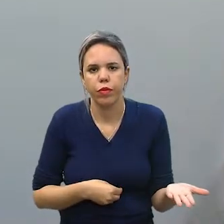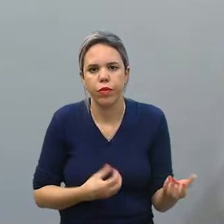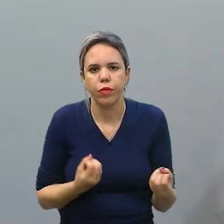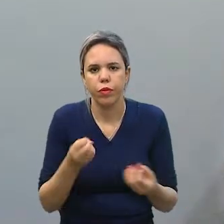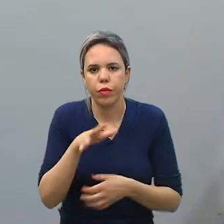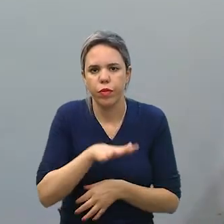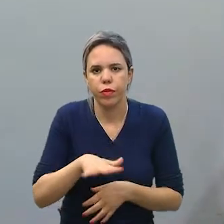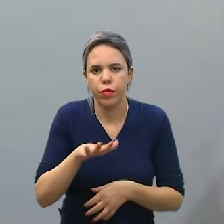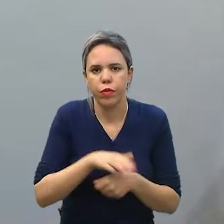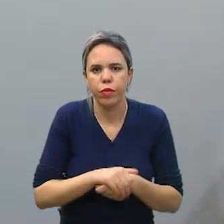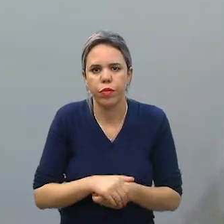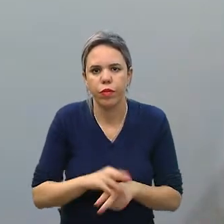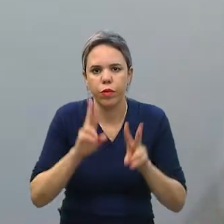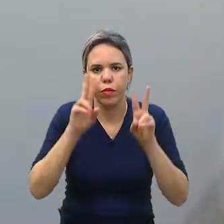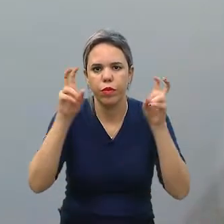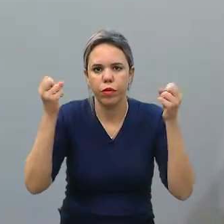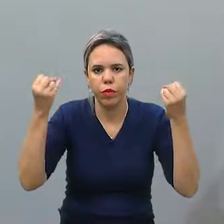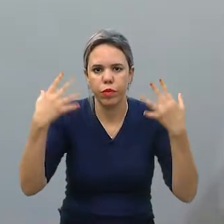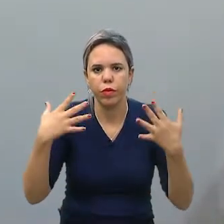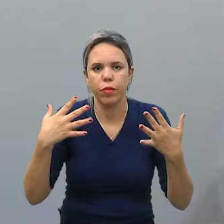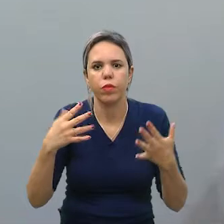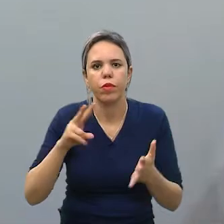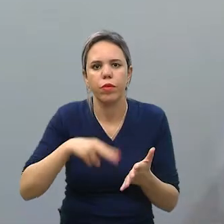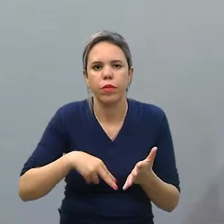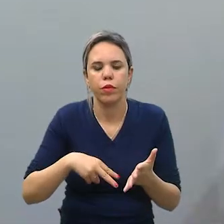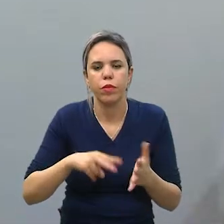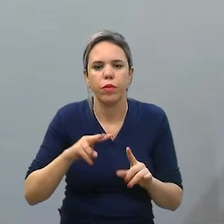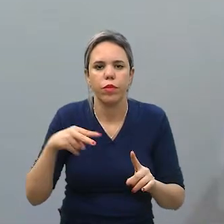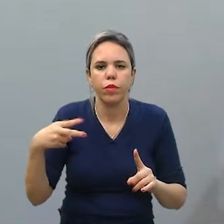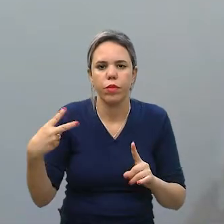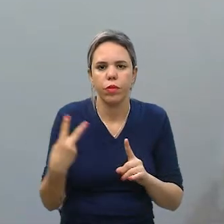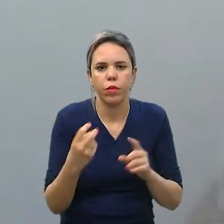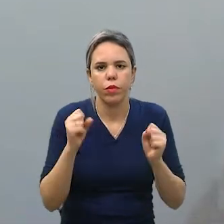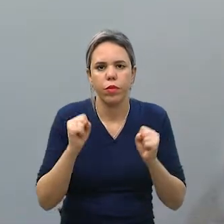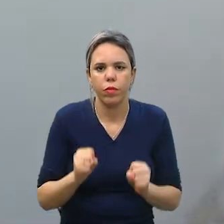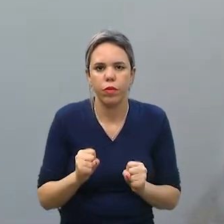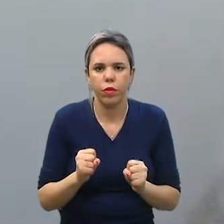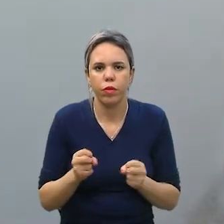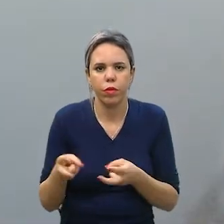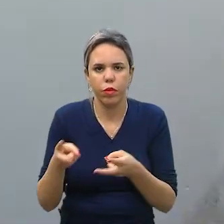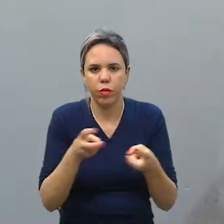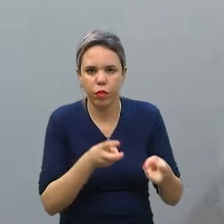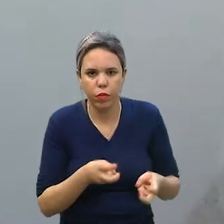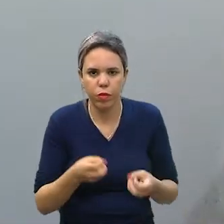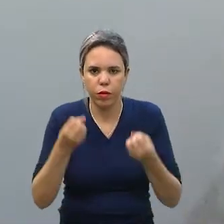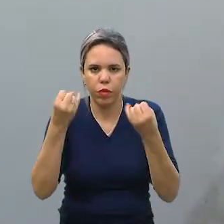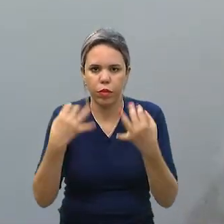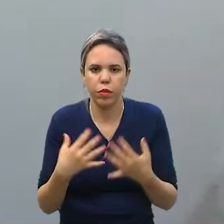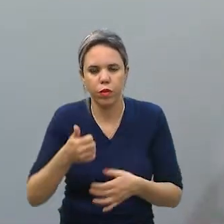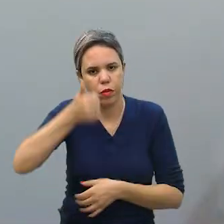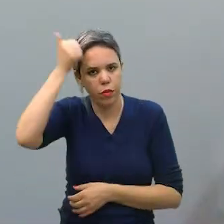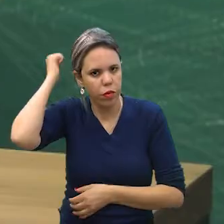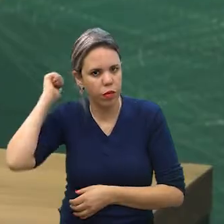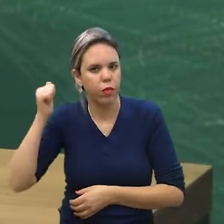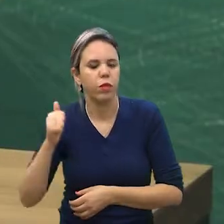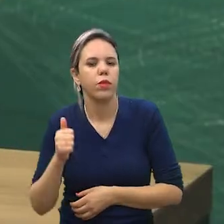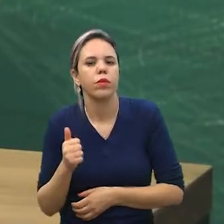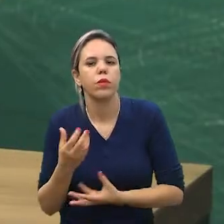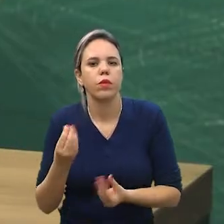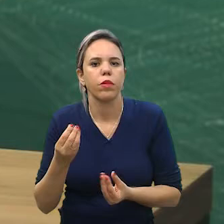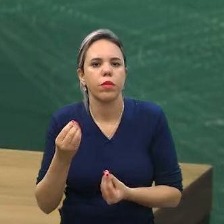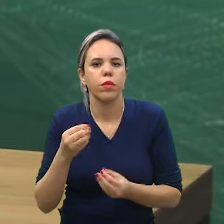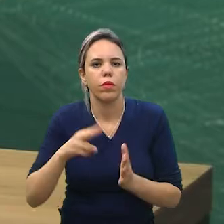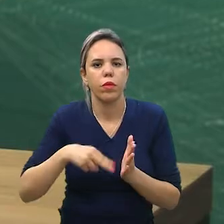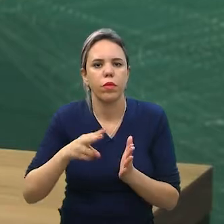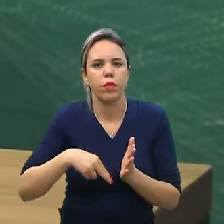forma geral a respeito da obra e que trazem aspectos que podem ser evidentemente abordados no vestibular. Montar um diário